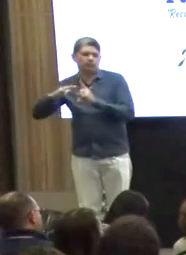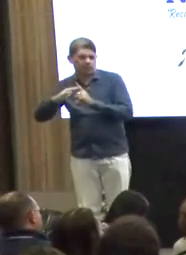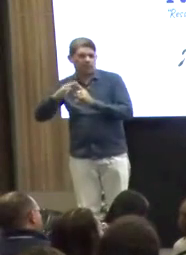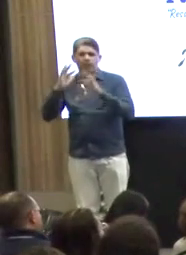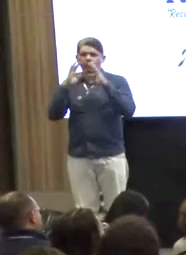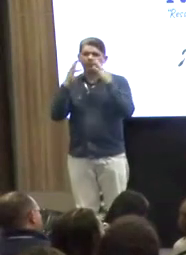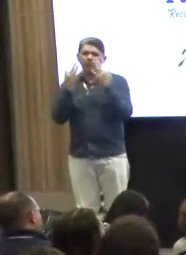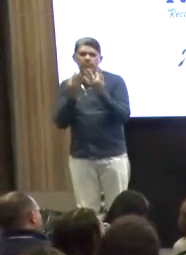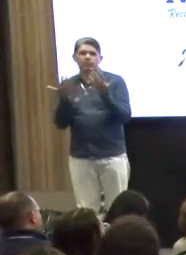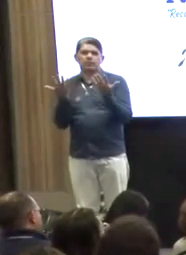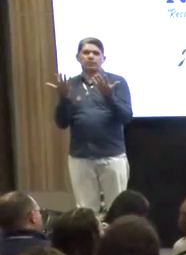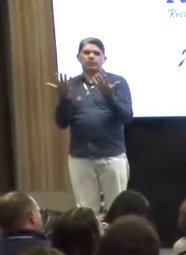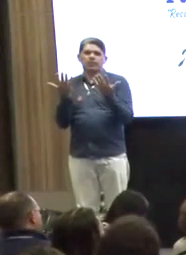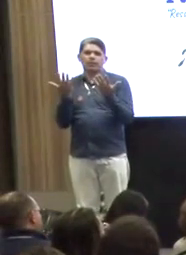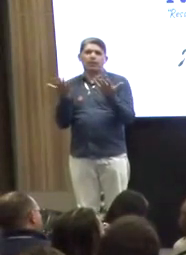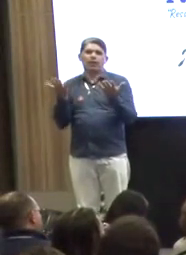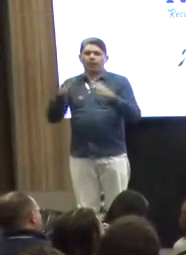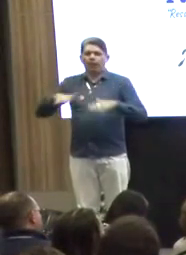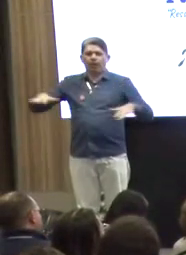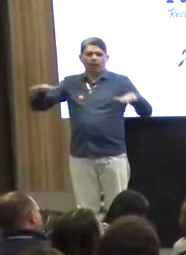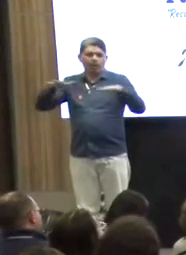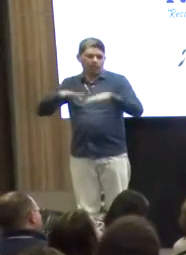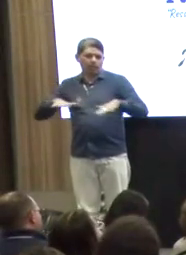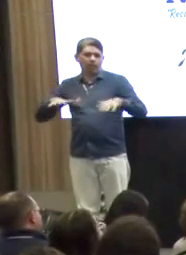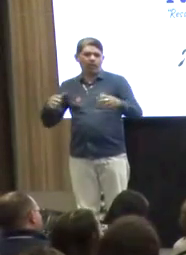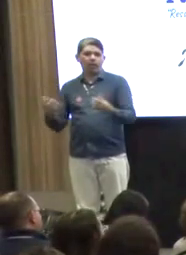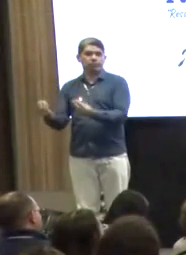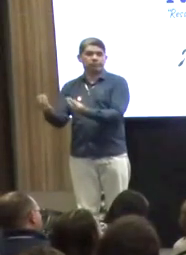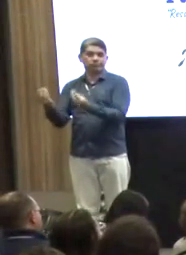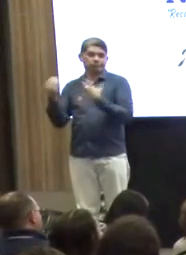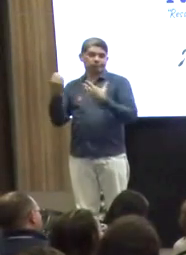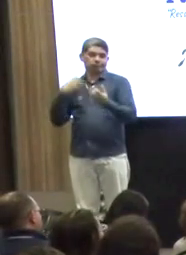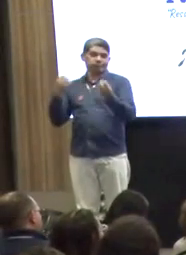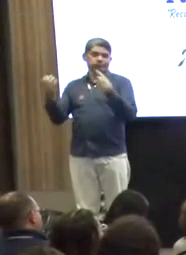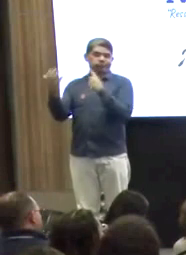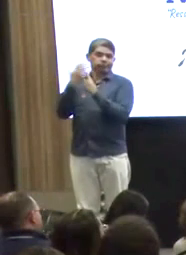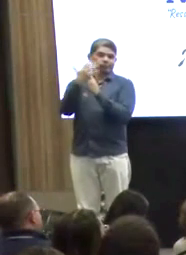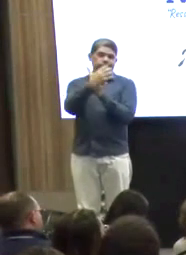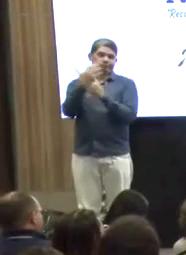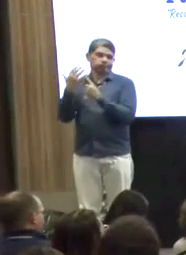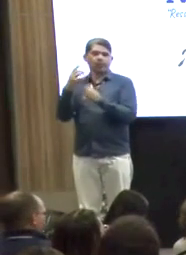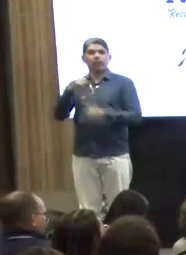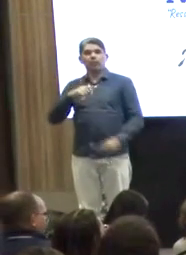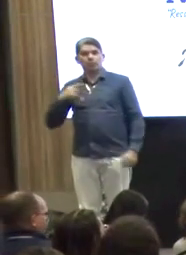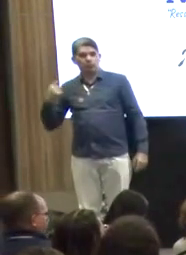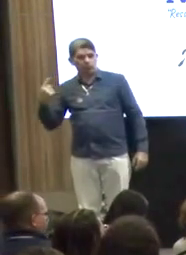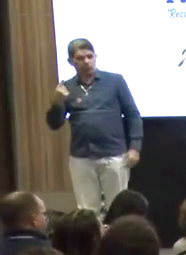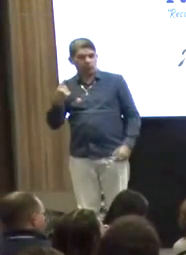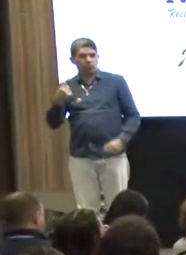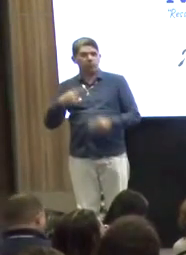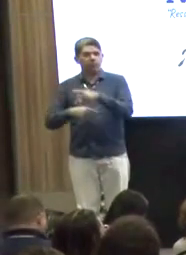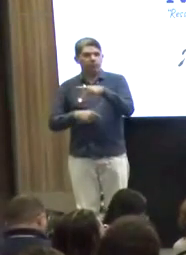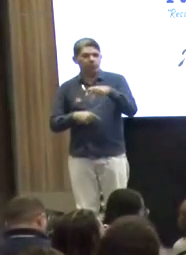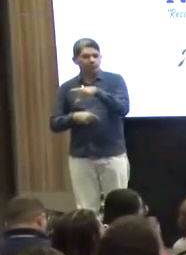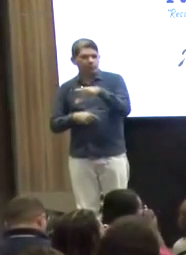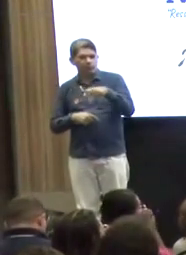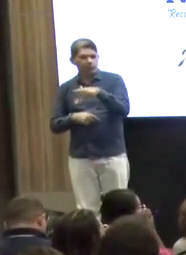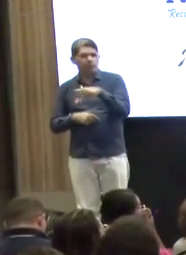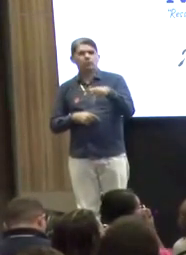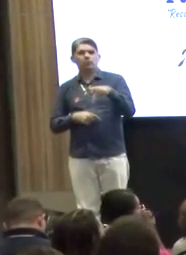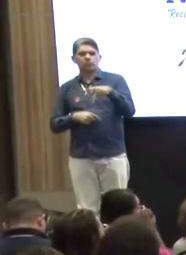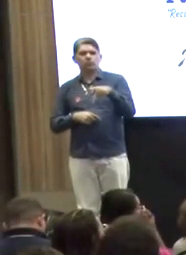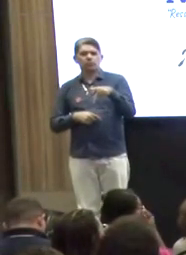Os preconceitos foram aprendidos e construídos. Então, nós, como educadoras e educadores, temos que ser, na minha opinião,